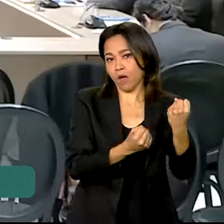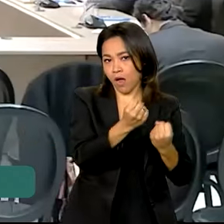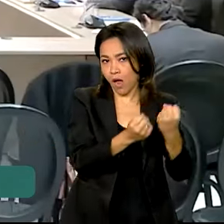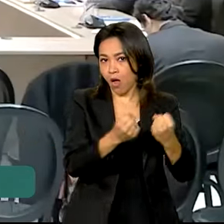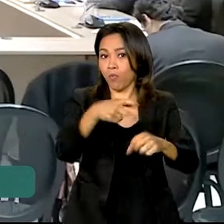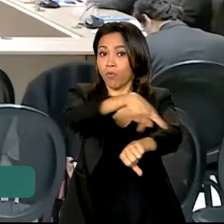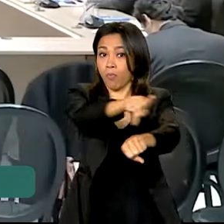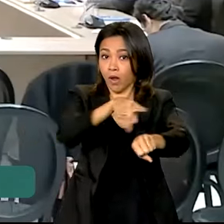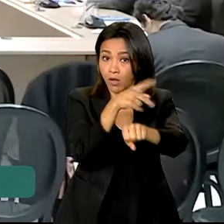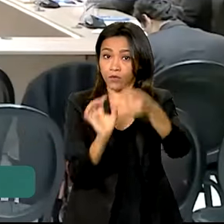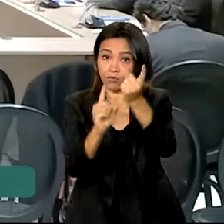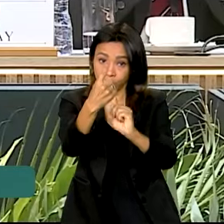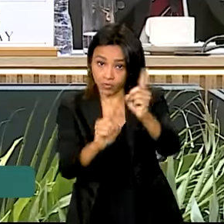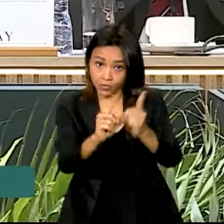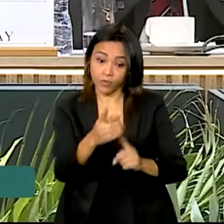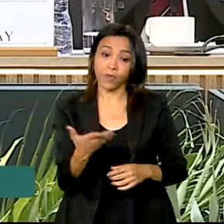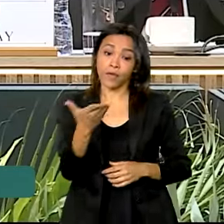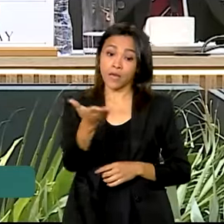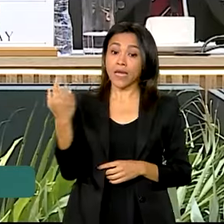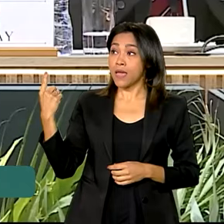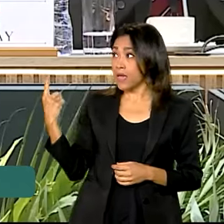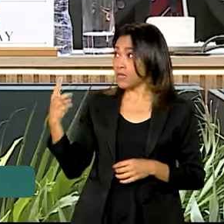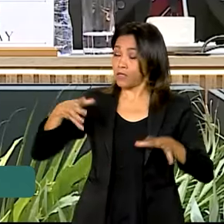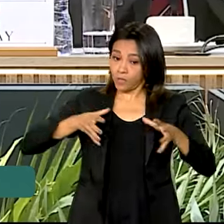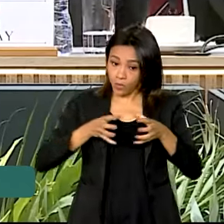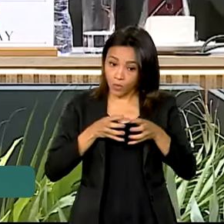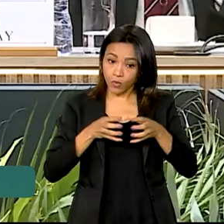Além dos acordos e declarações, a cúpula de